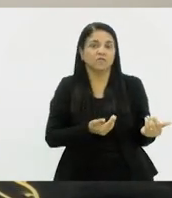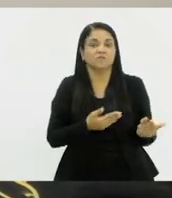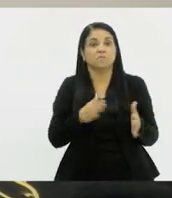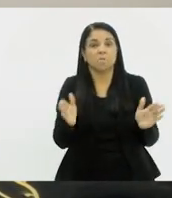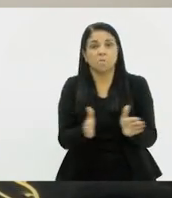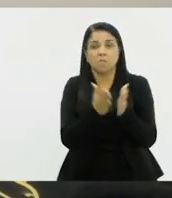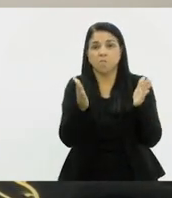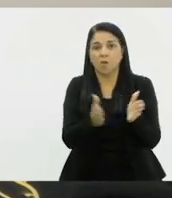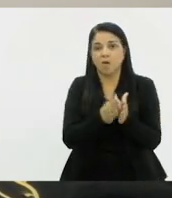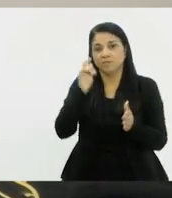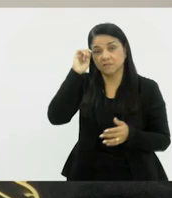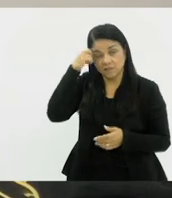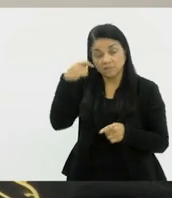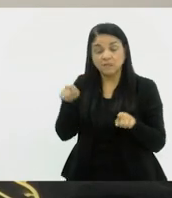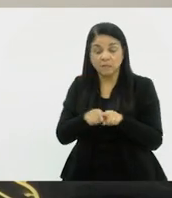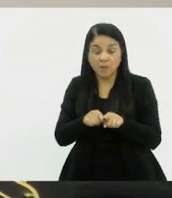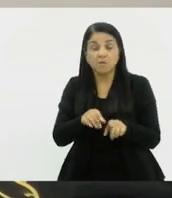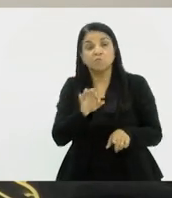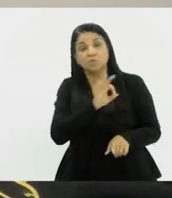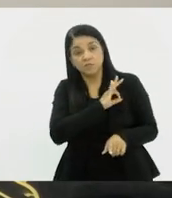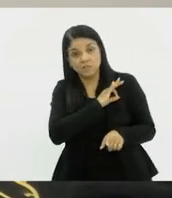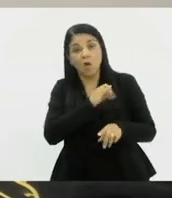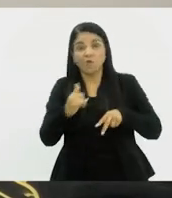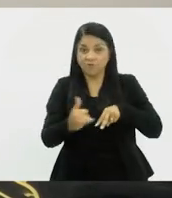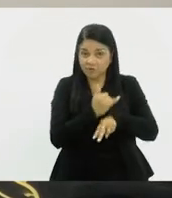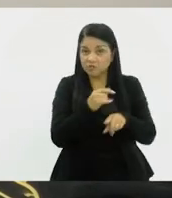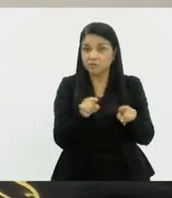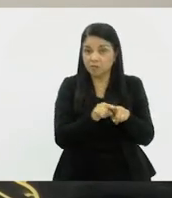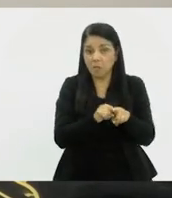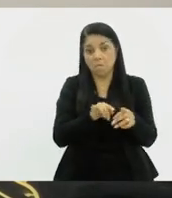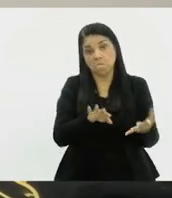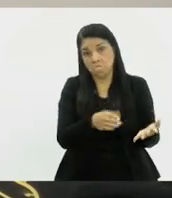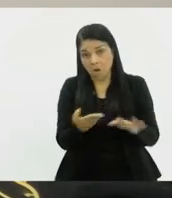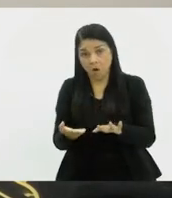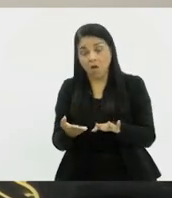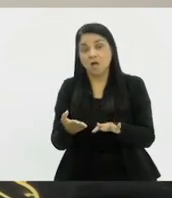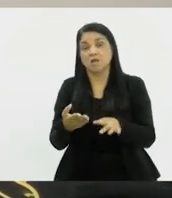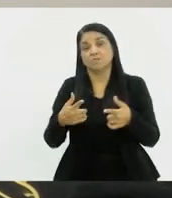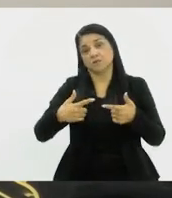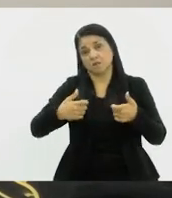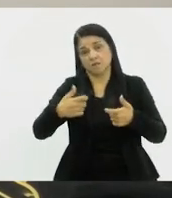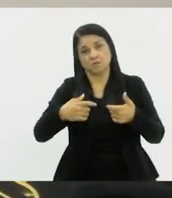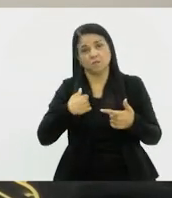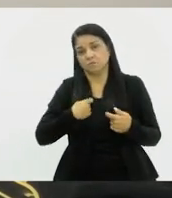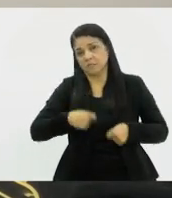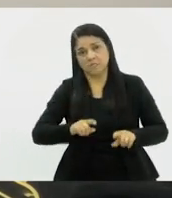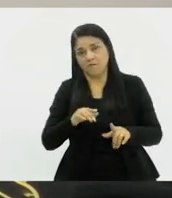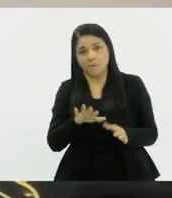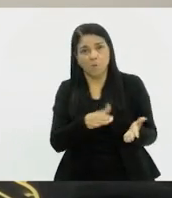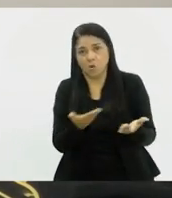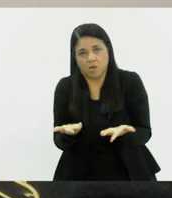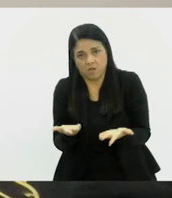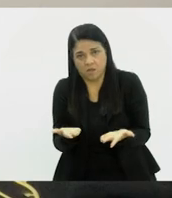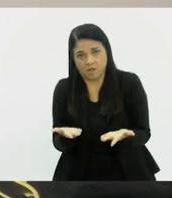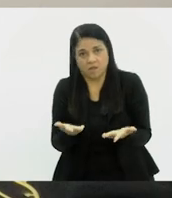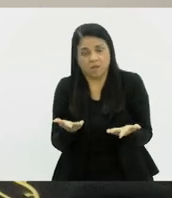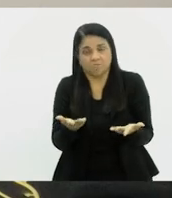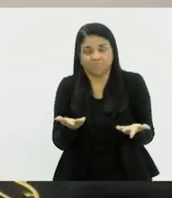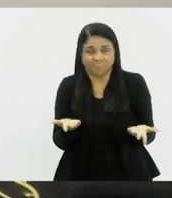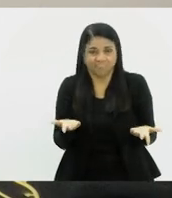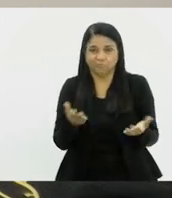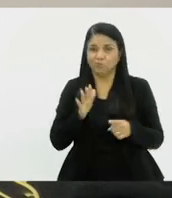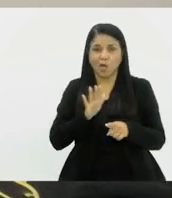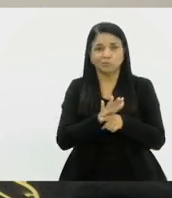temos muitos policiais que são vítimas dessa guerra que não precisavam também morrer nem nem se ferir porque é uma lógica da guerra que não ajuda em